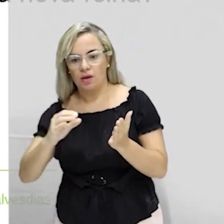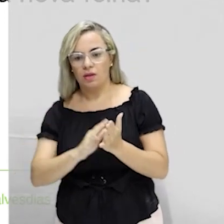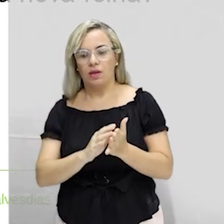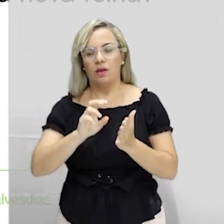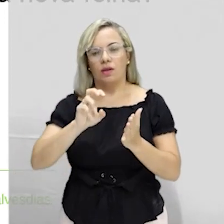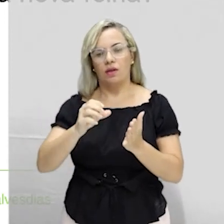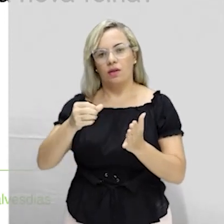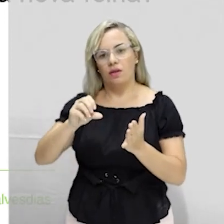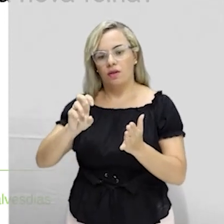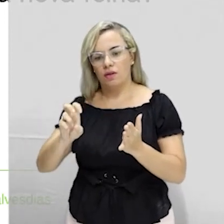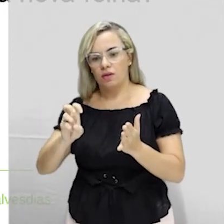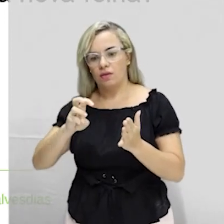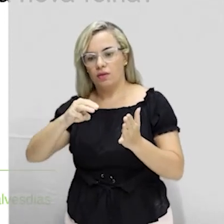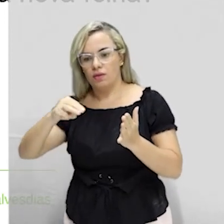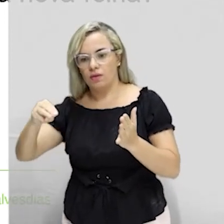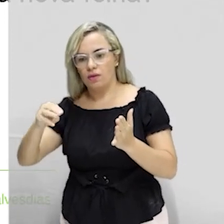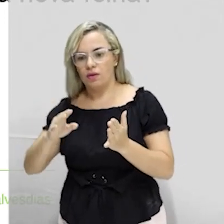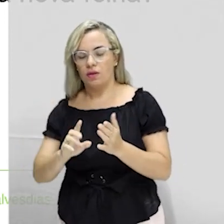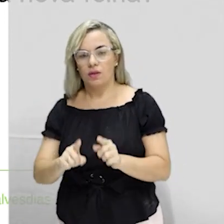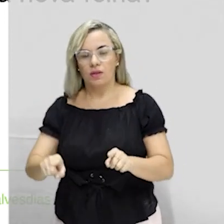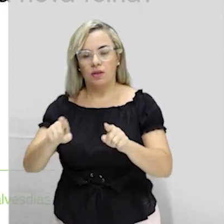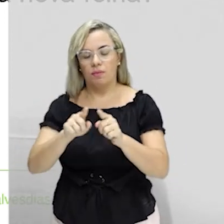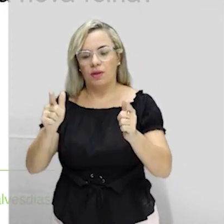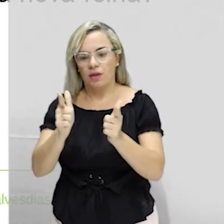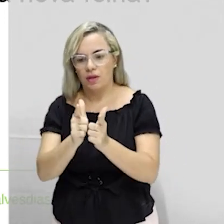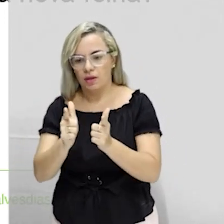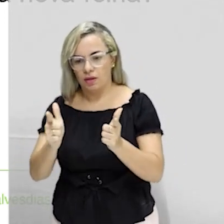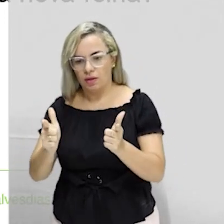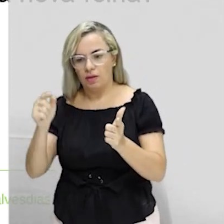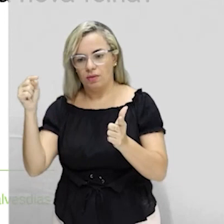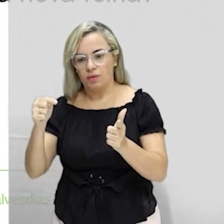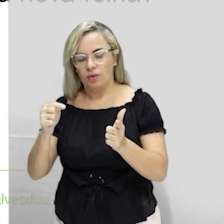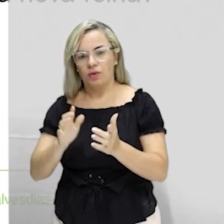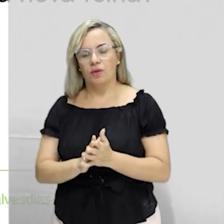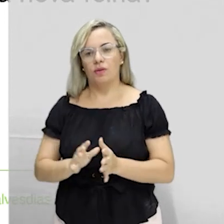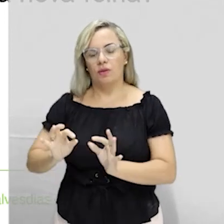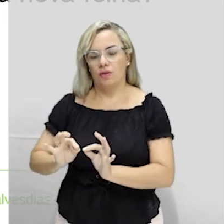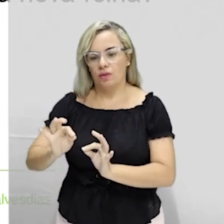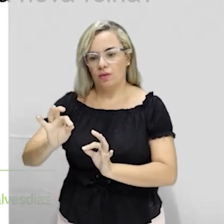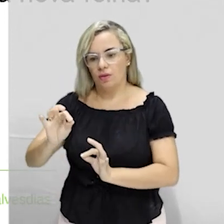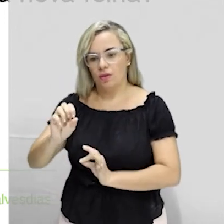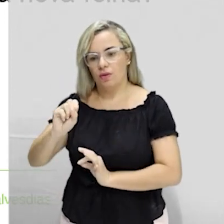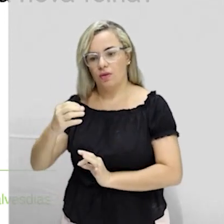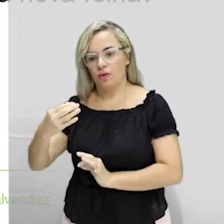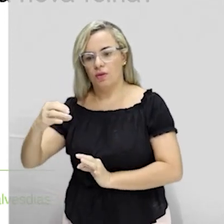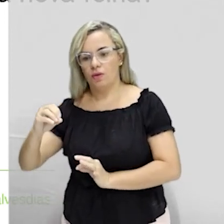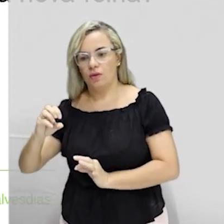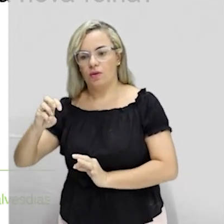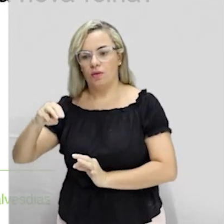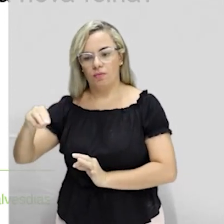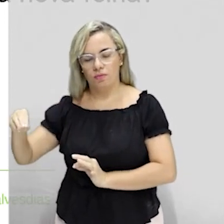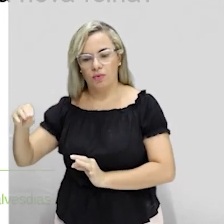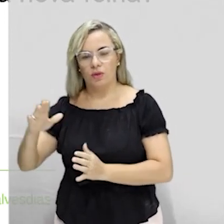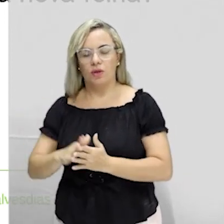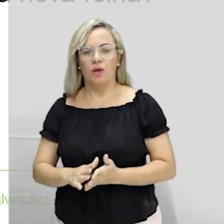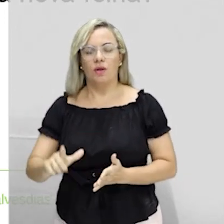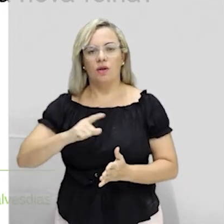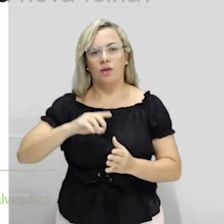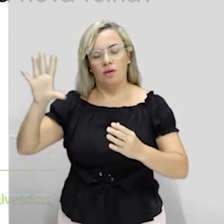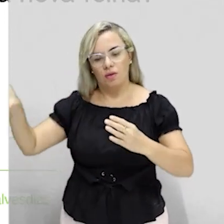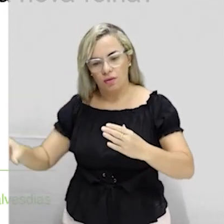e ele já está dizendo para nós como a nova folha é construída a partir dessas medidas. Então, eu tenho